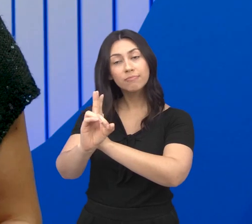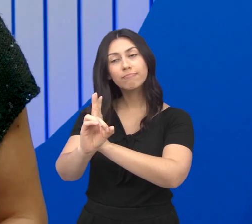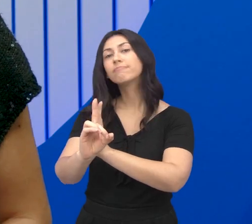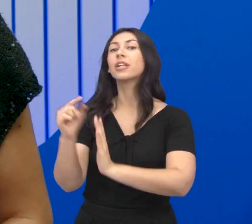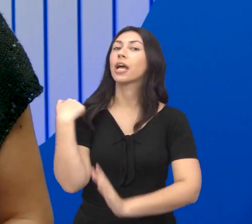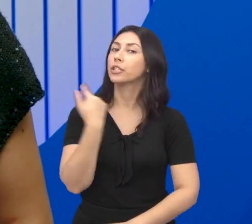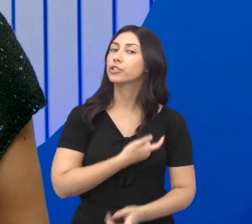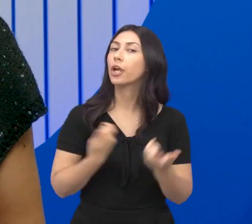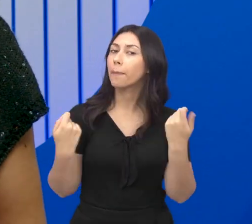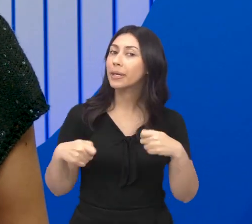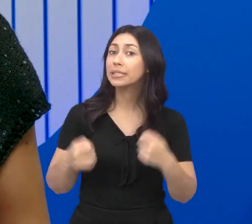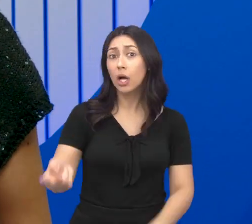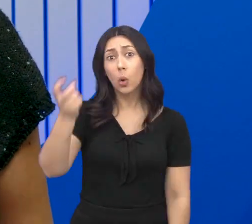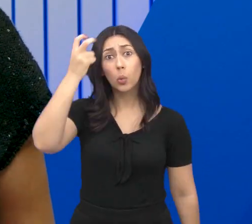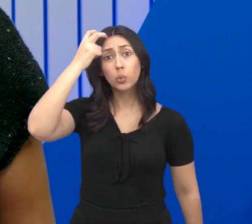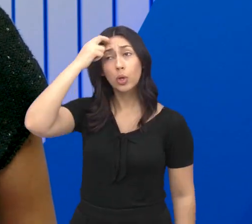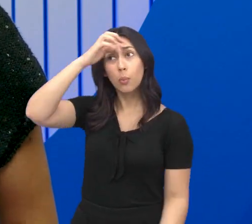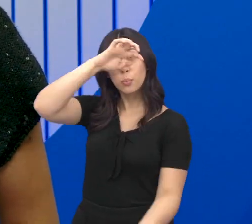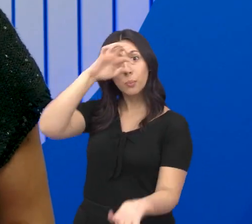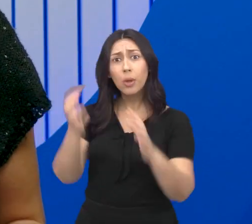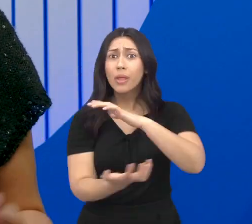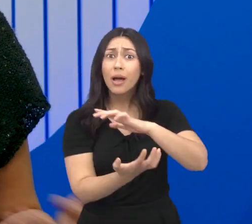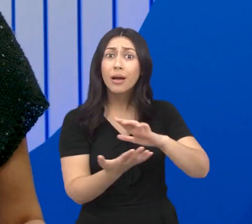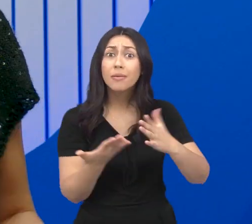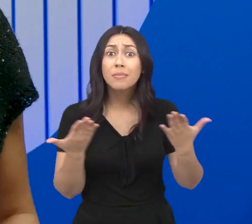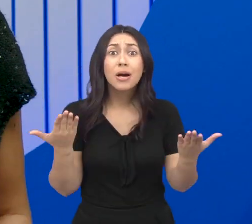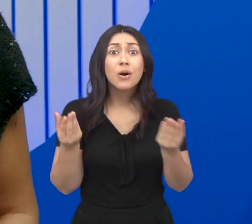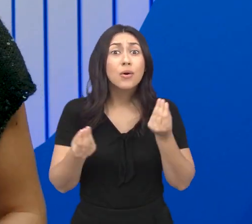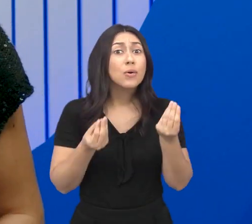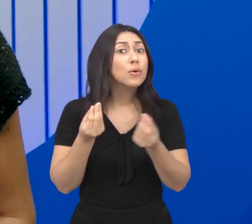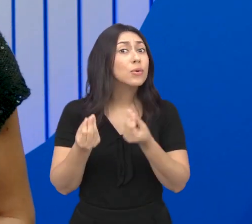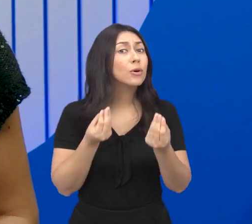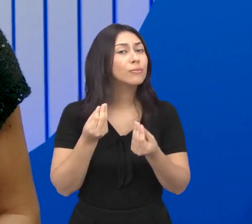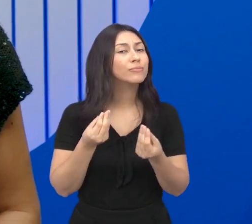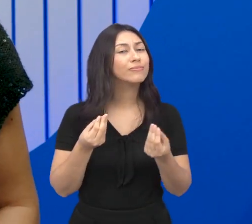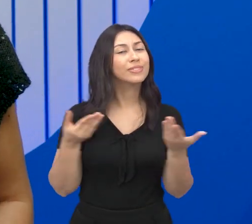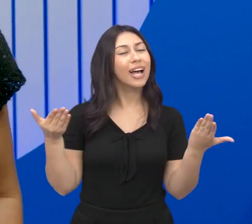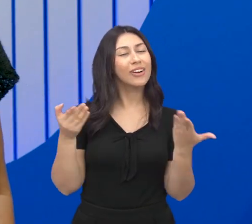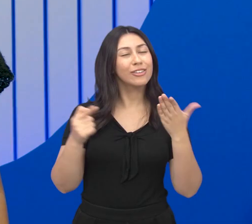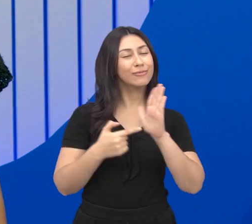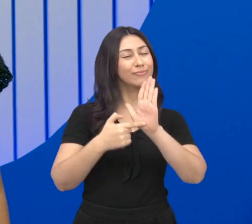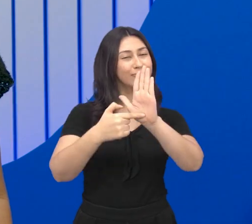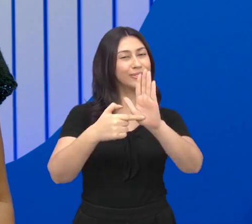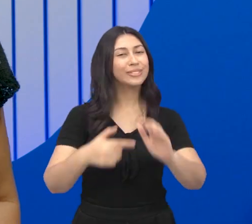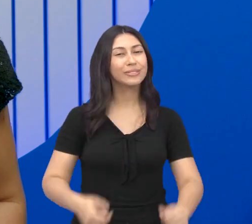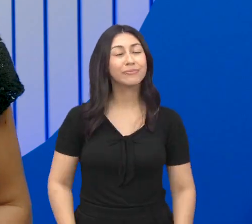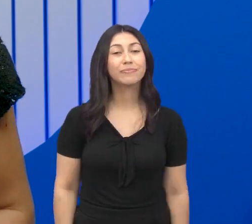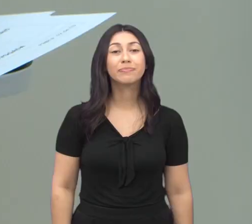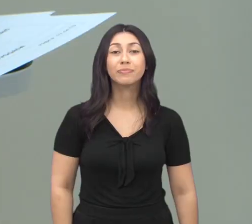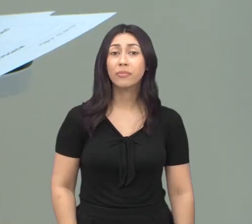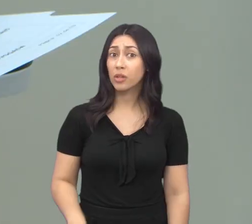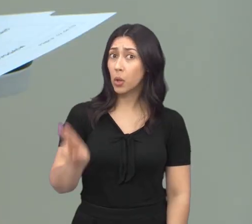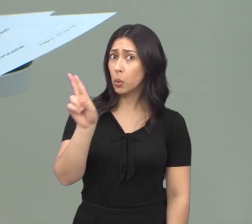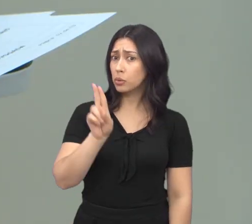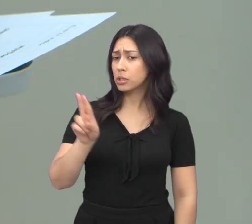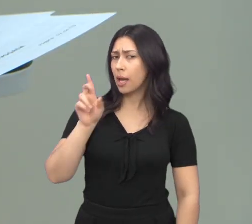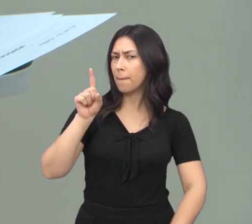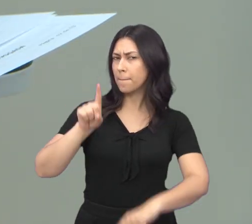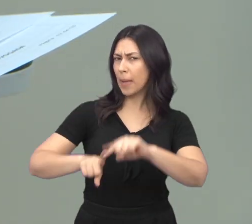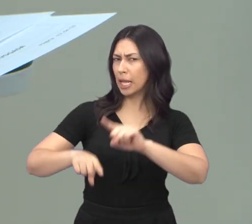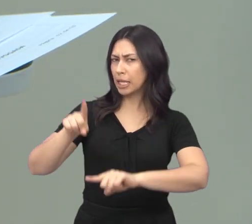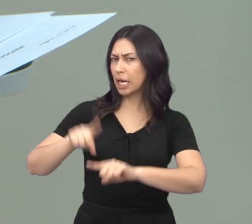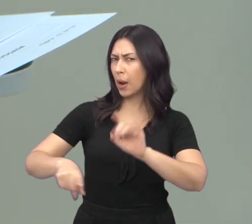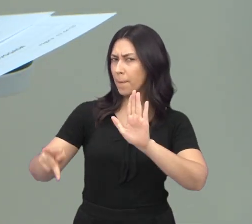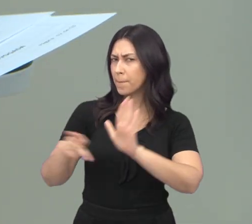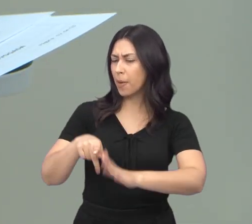gente precisa mudar essa cultura. Mas como fazer isso? É o que a gente te mostra agora. Usar o